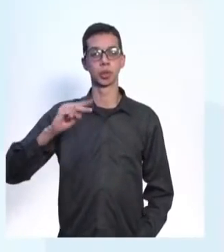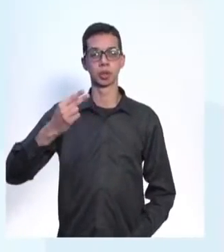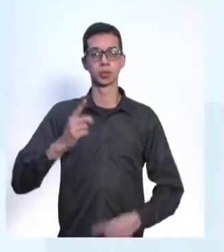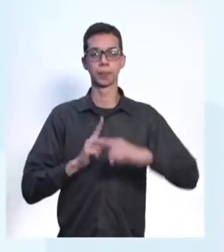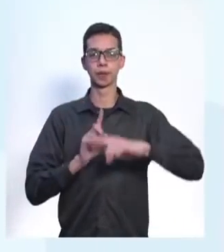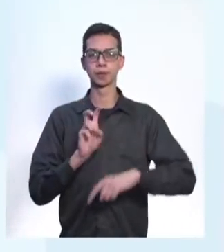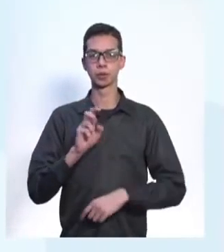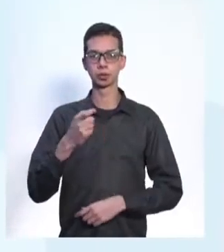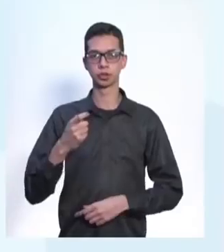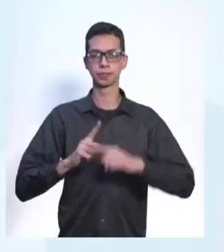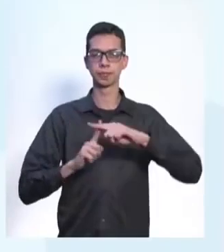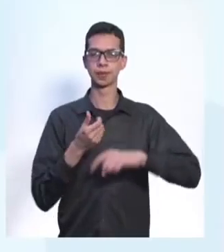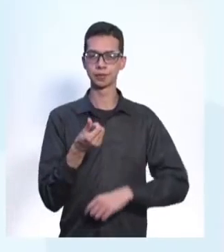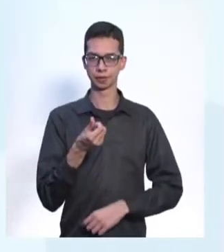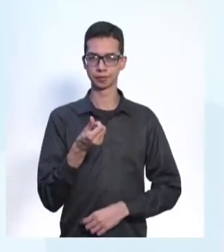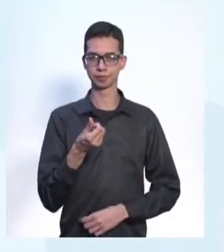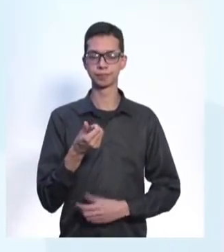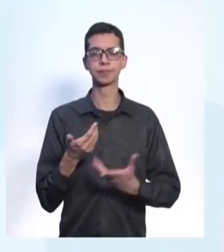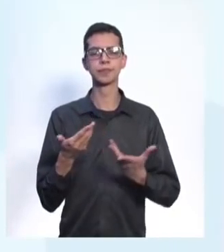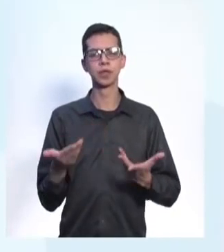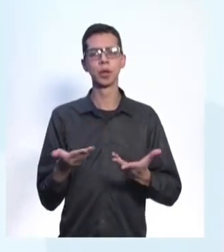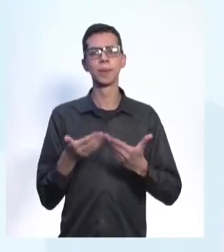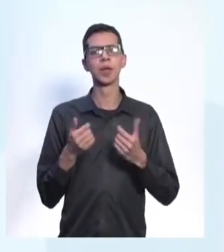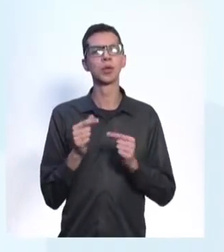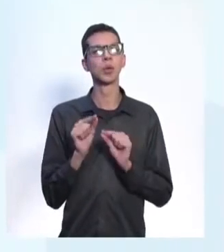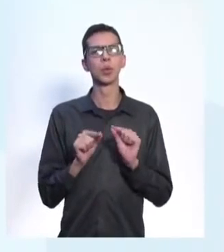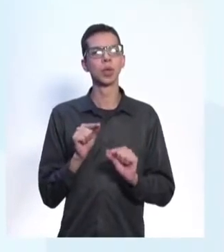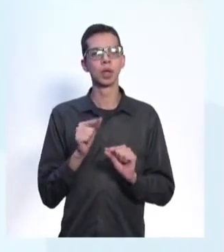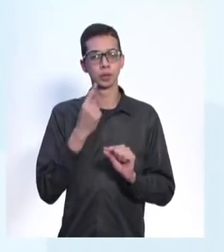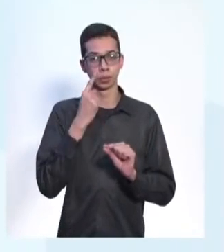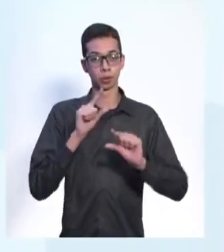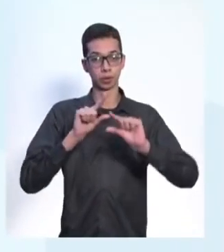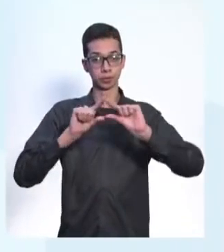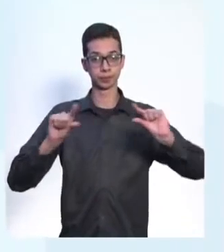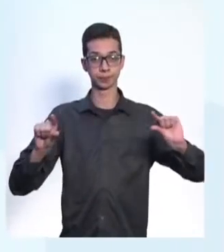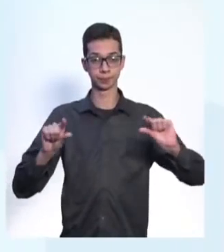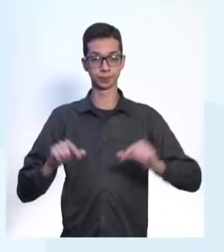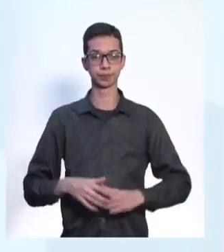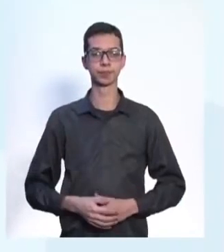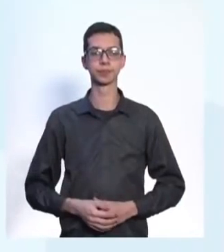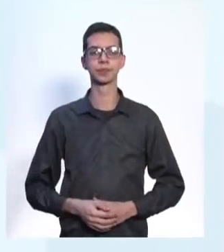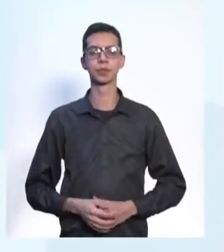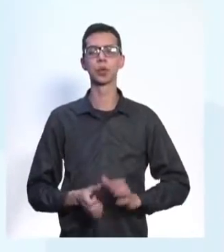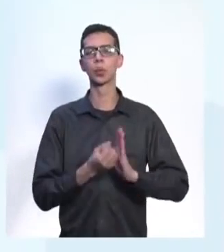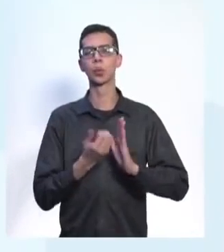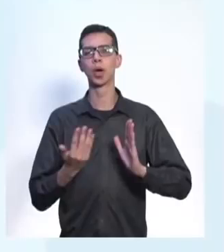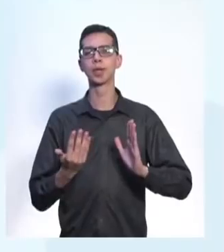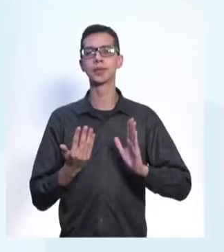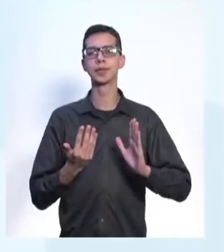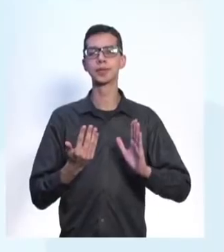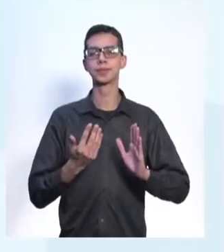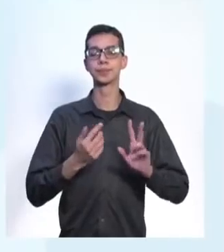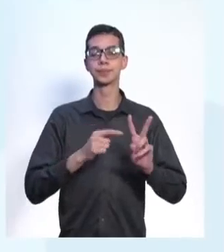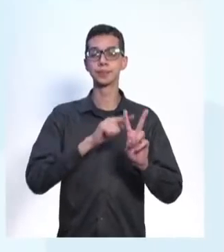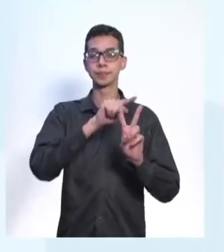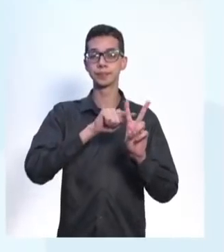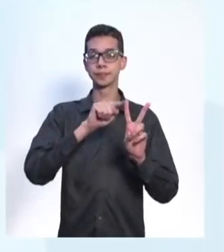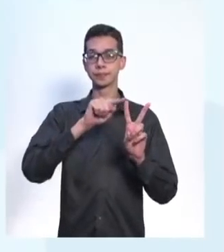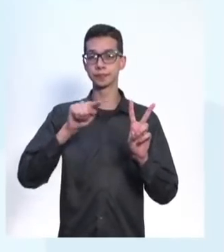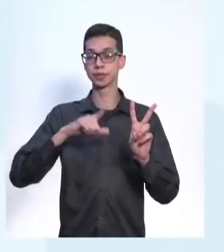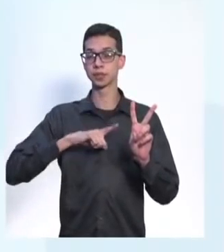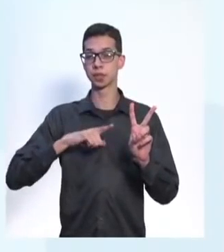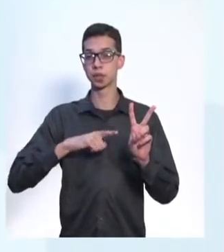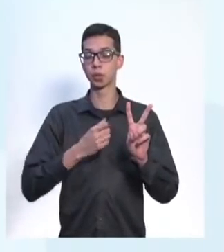mais 6. E aí está sendo pedido quantas raízes essa equação possui, quais são elas.